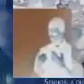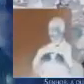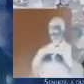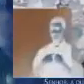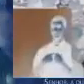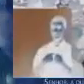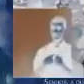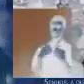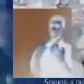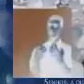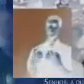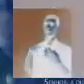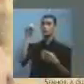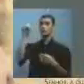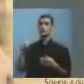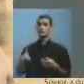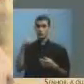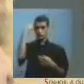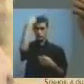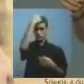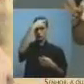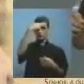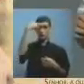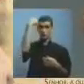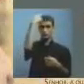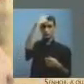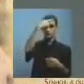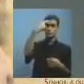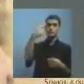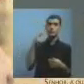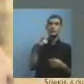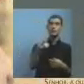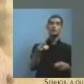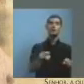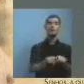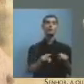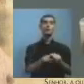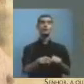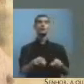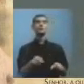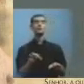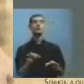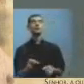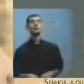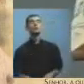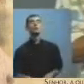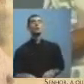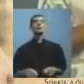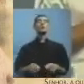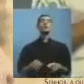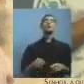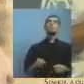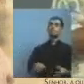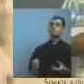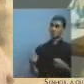Nas horas que eu não amo, nas horas que eu amarguro o meu coração com o pecado, nas horas que eu vou perdendo o tempo da minha